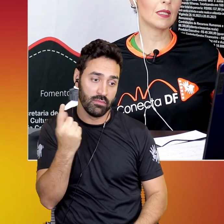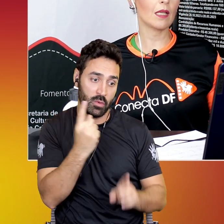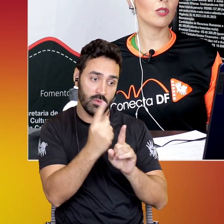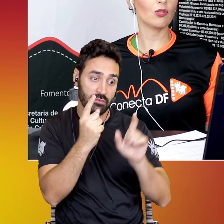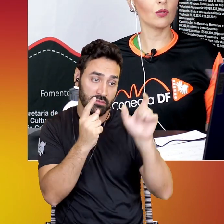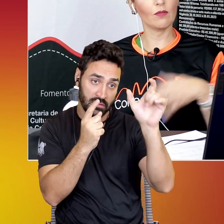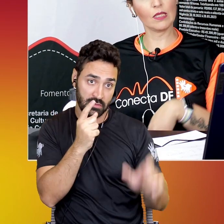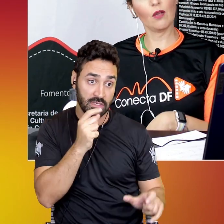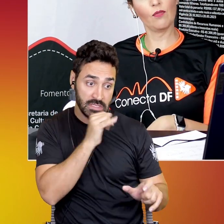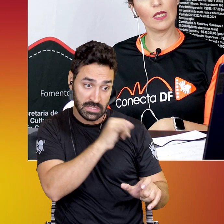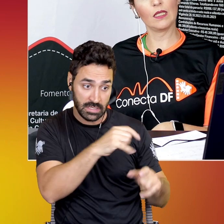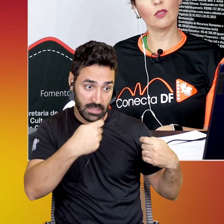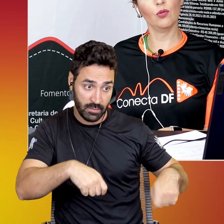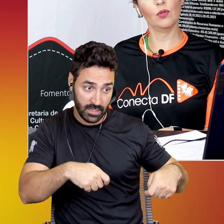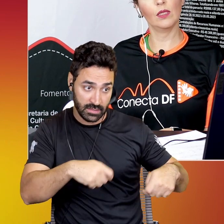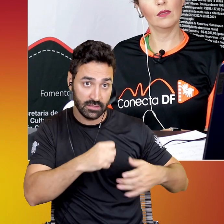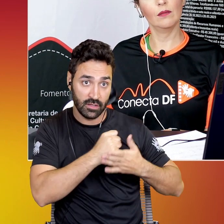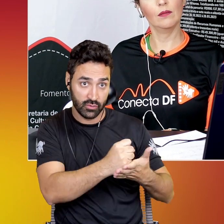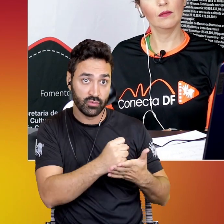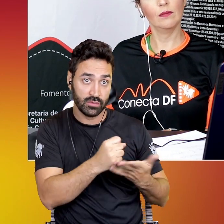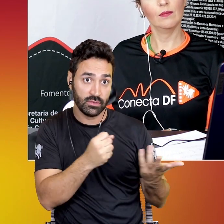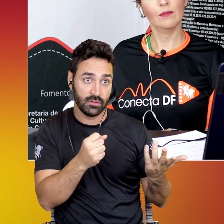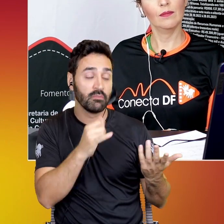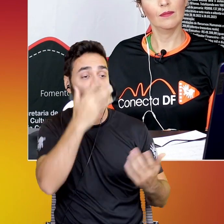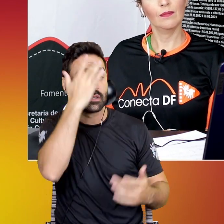ela precisasse de ajuda, você ia oferecer ajuda?